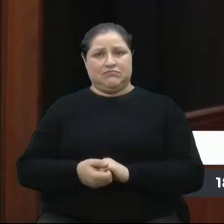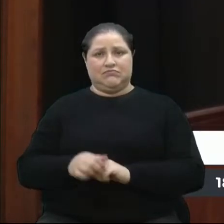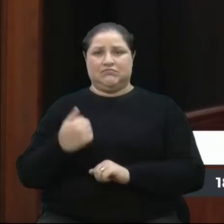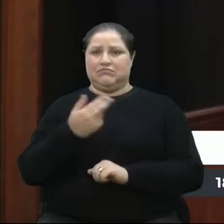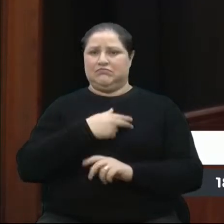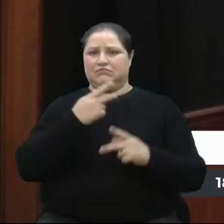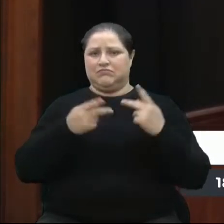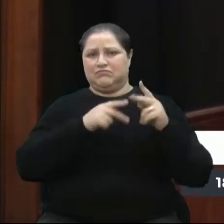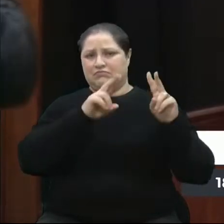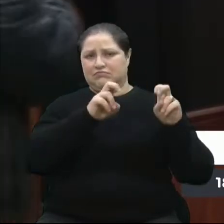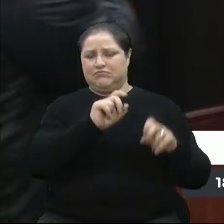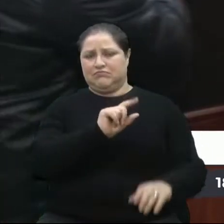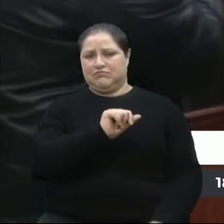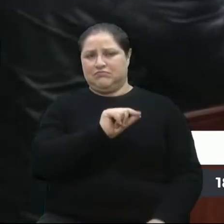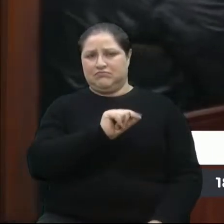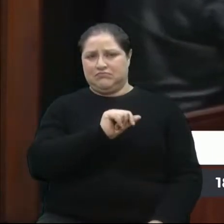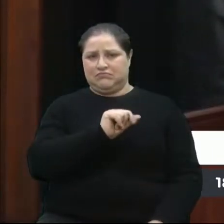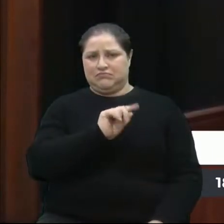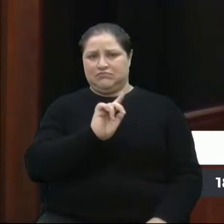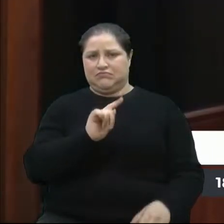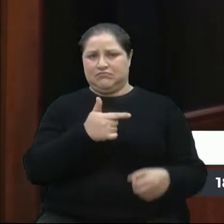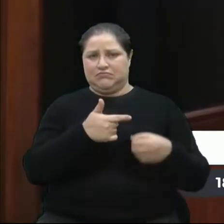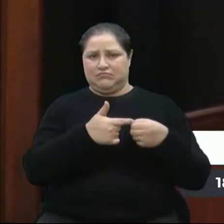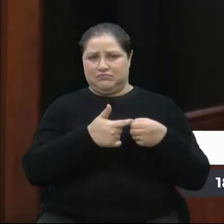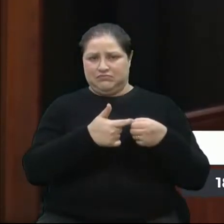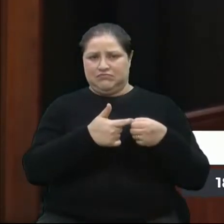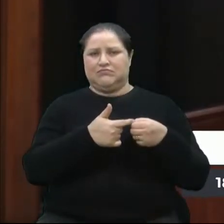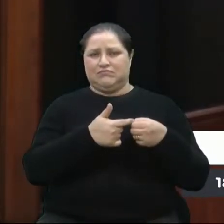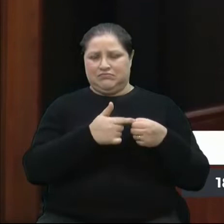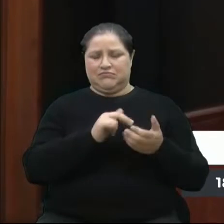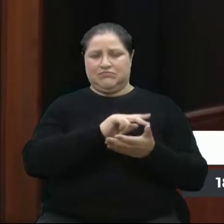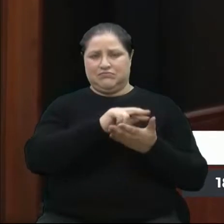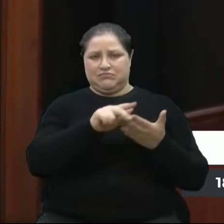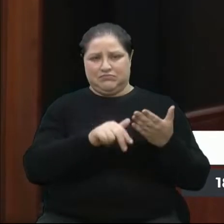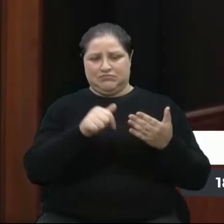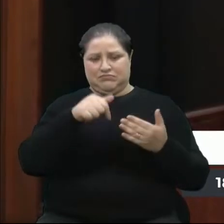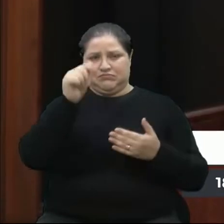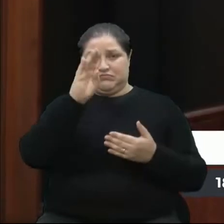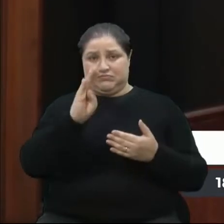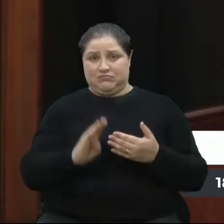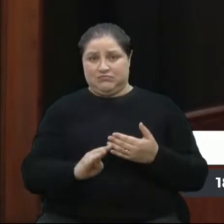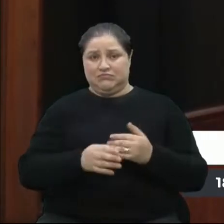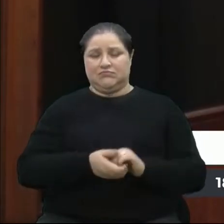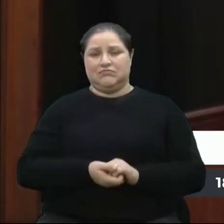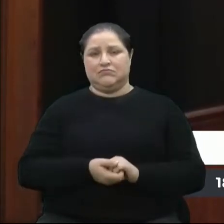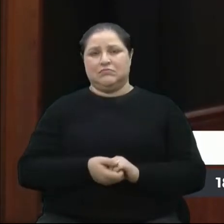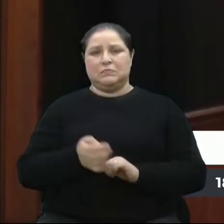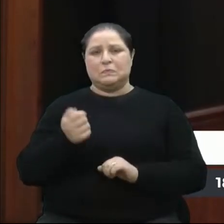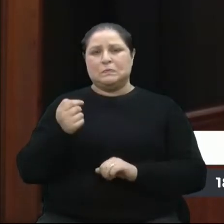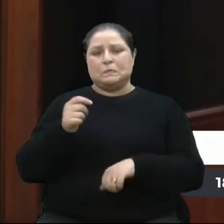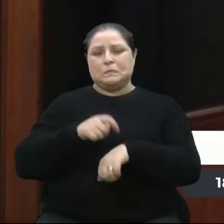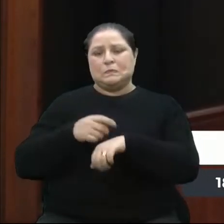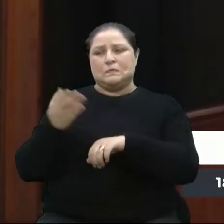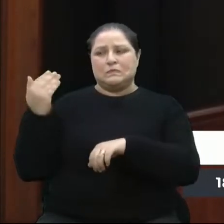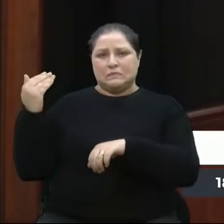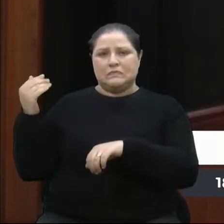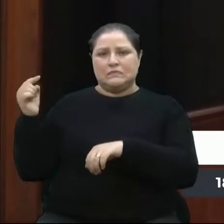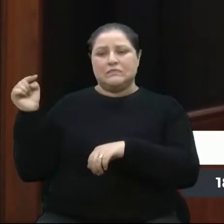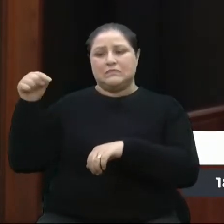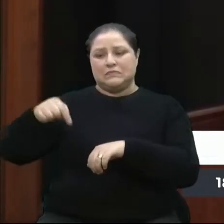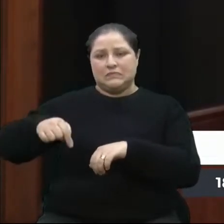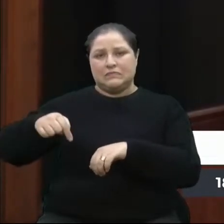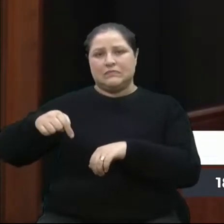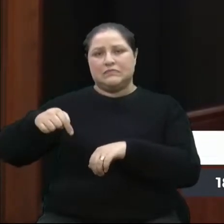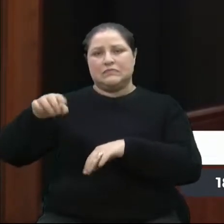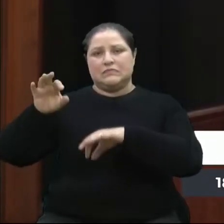do preço dos combustíveis no Brasil, e há poucos dias atrás veio para essa casa a discussão